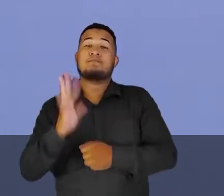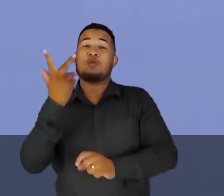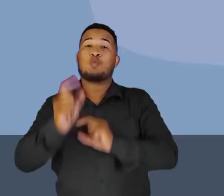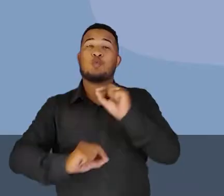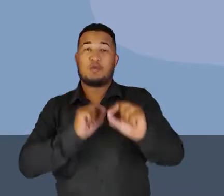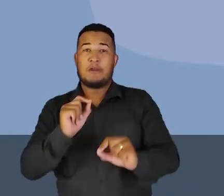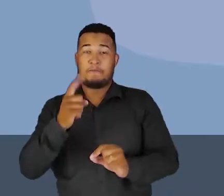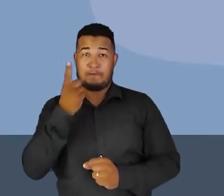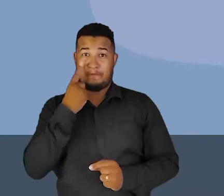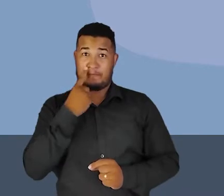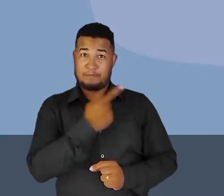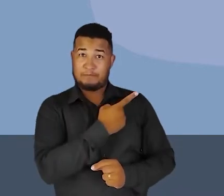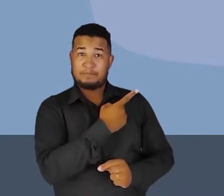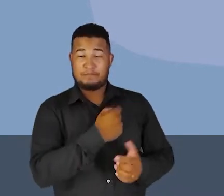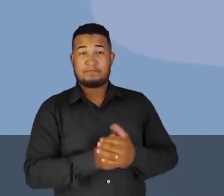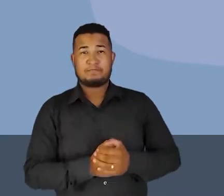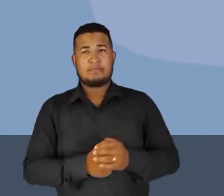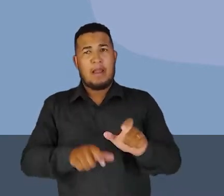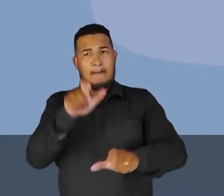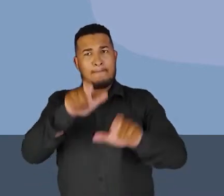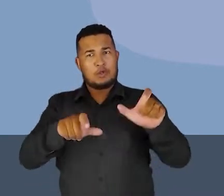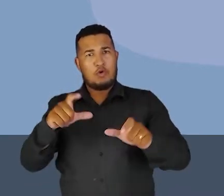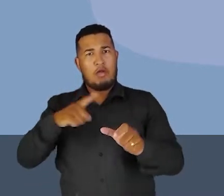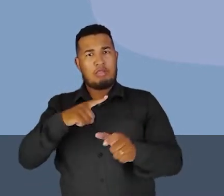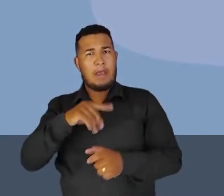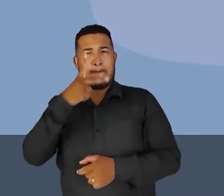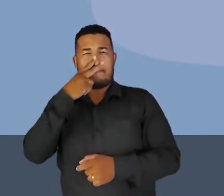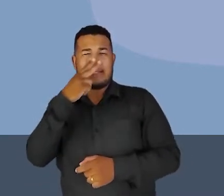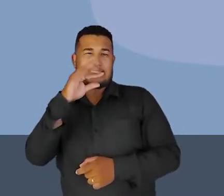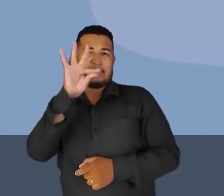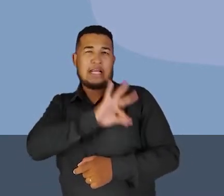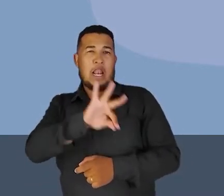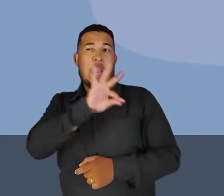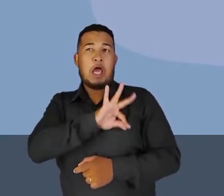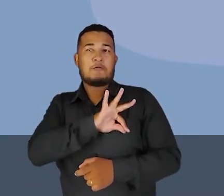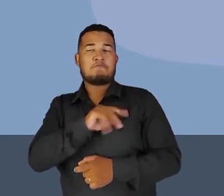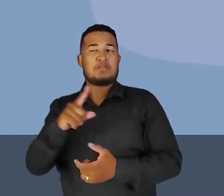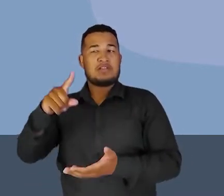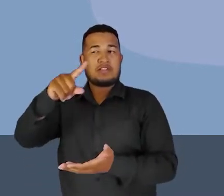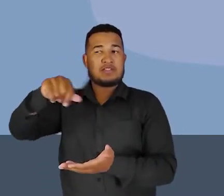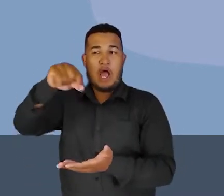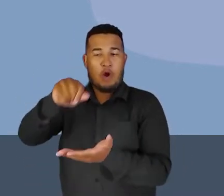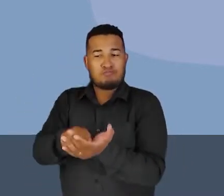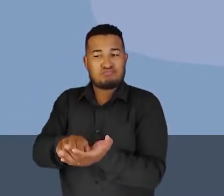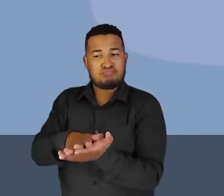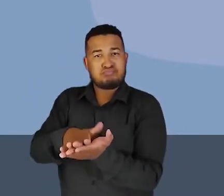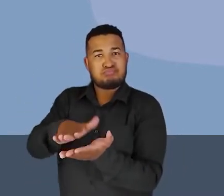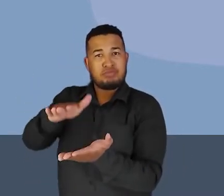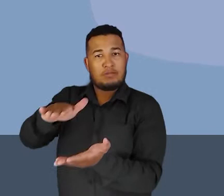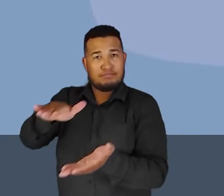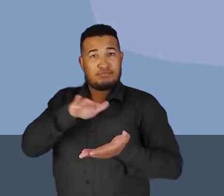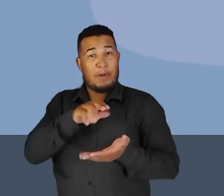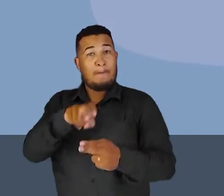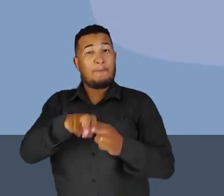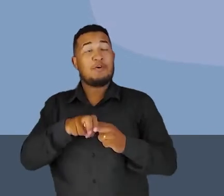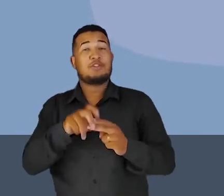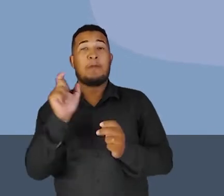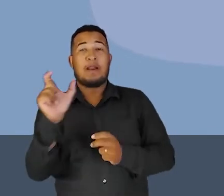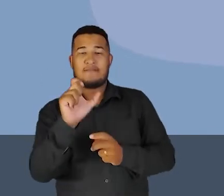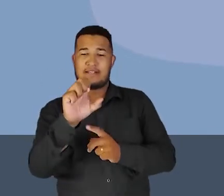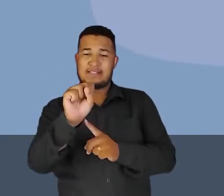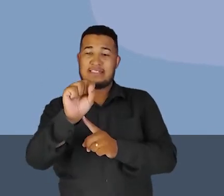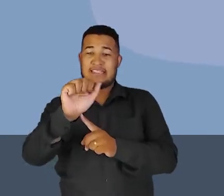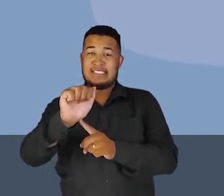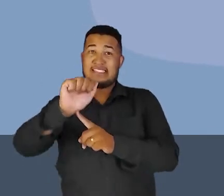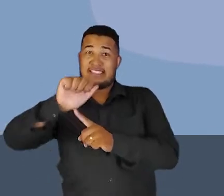olhada no slide. As pessoas recebiam o sal como salário. Daí a origem da palavra salário, porque ele foi